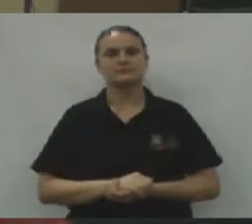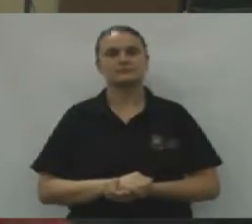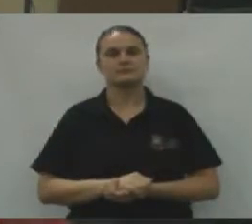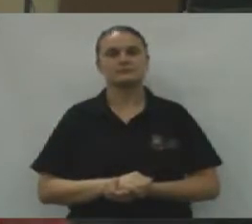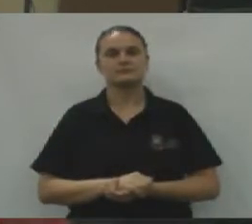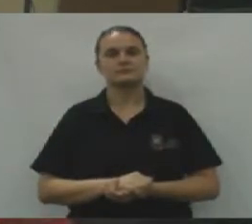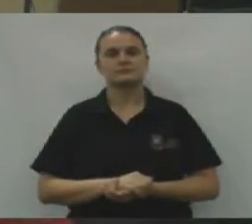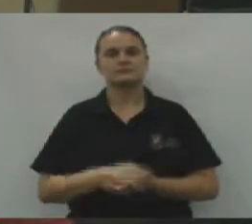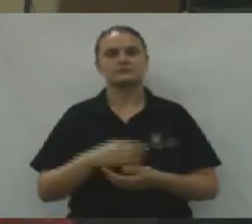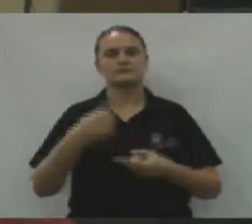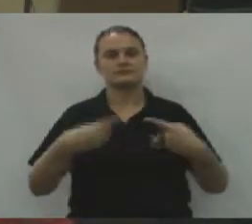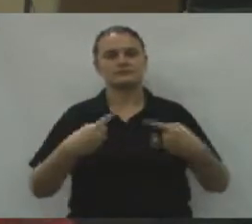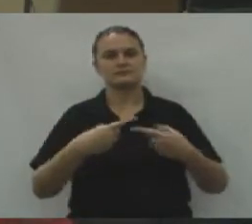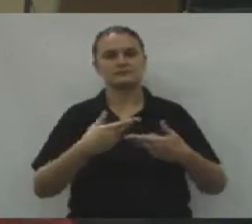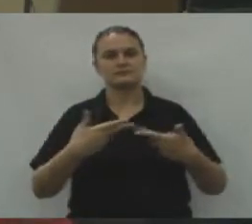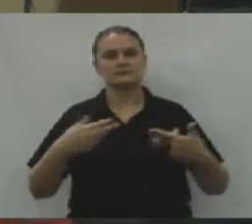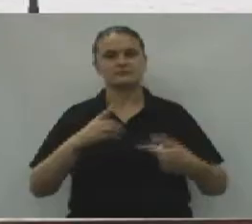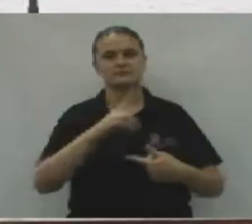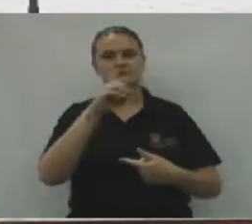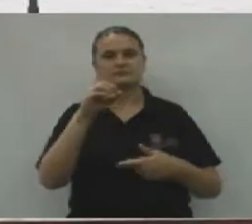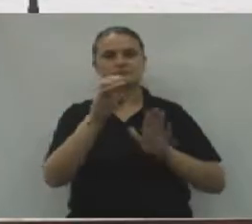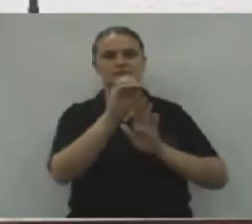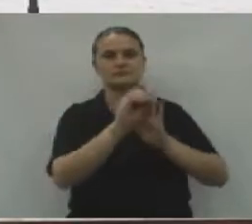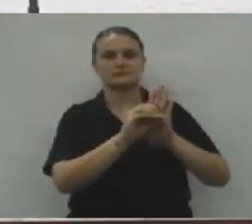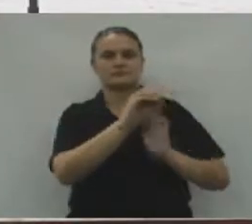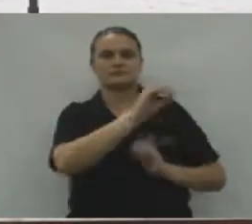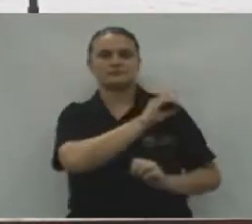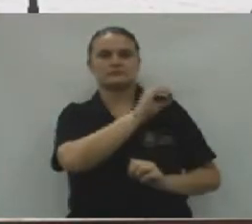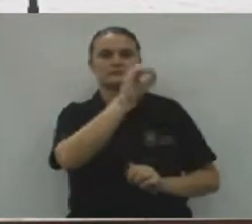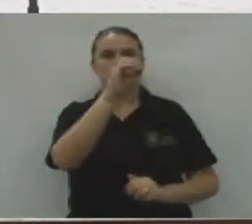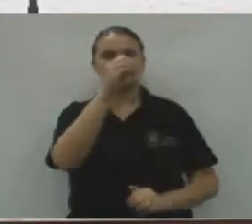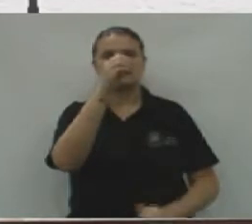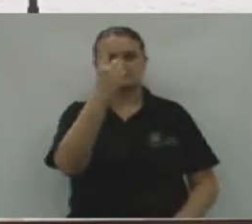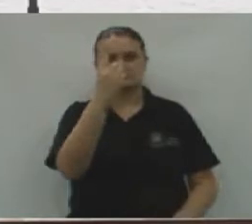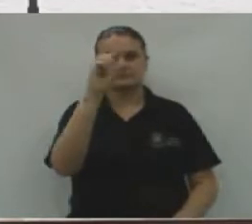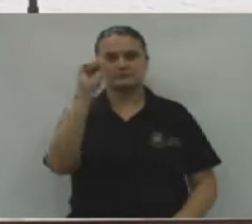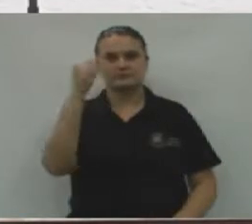Matéria da ordem do dia. Ofício número